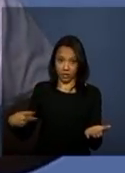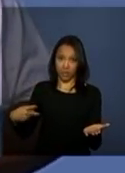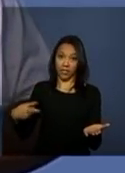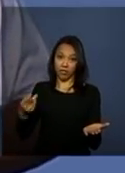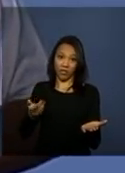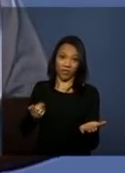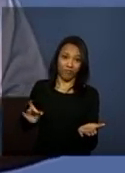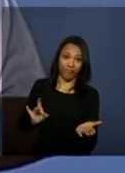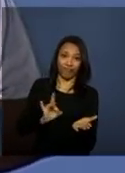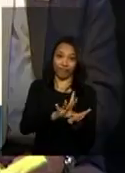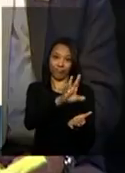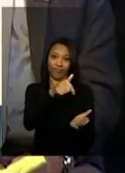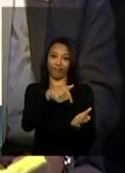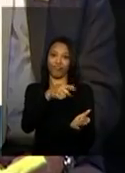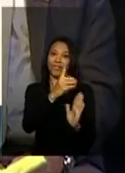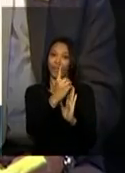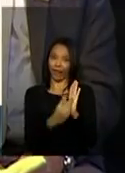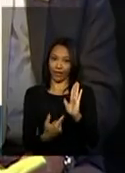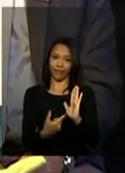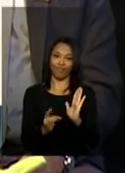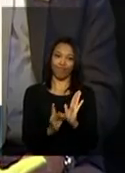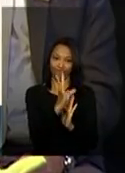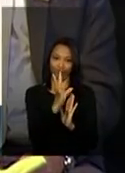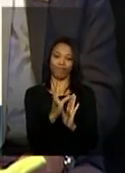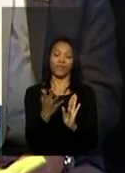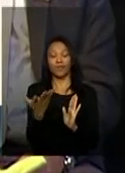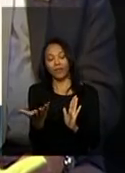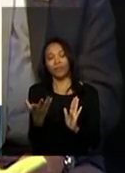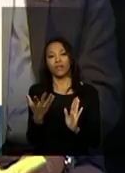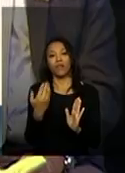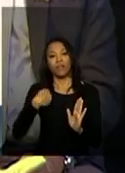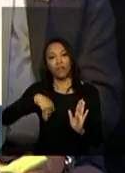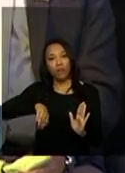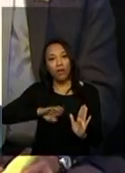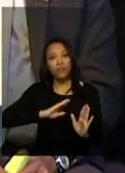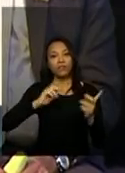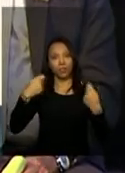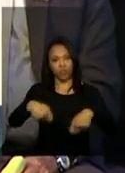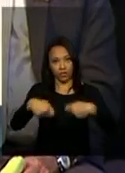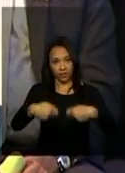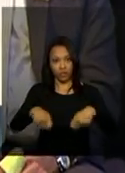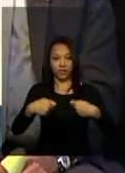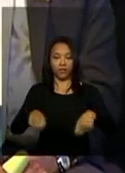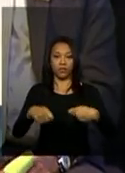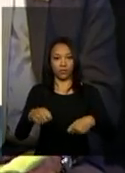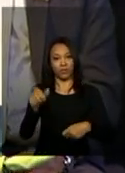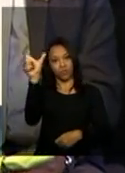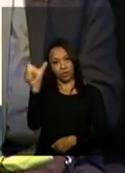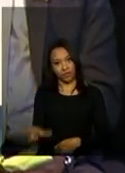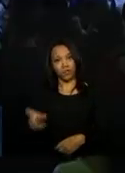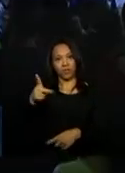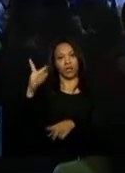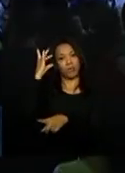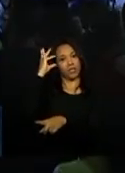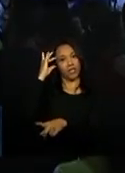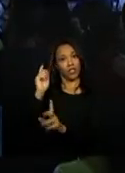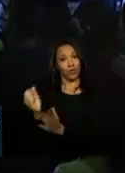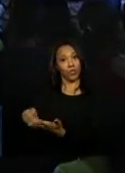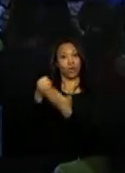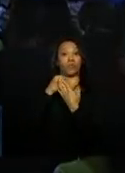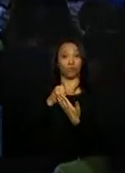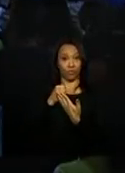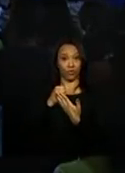possa derrubar o nosso decreto. A gente precisamos que isso vire, e aí a gente precisa que a senhora nos fortaleça e nos